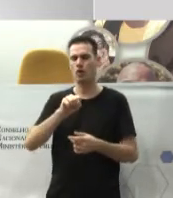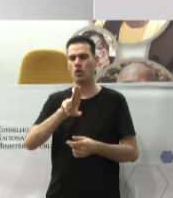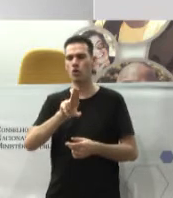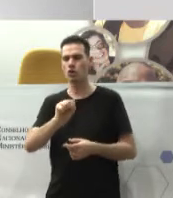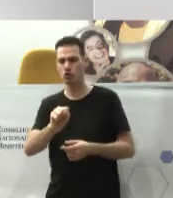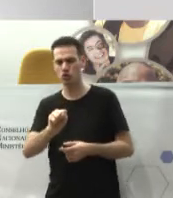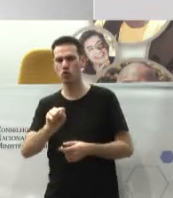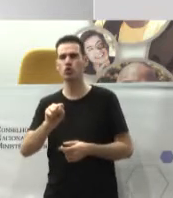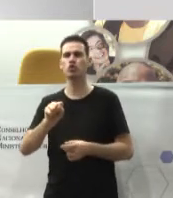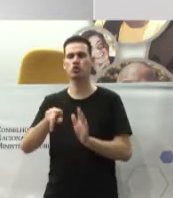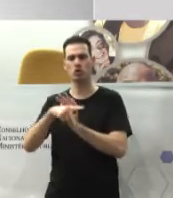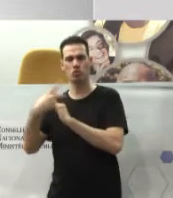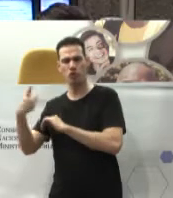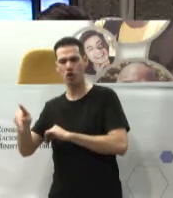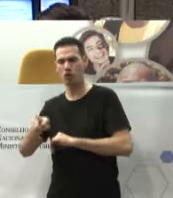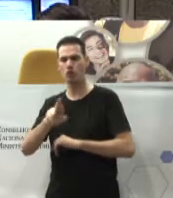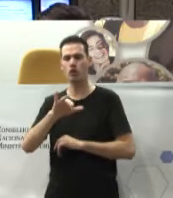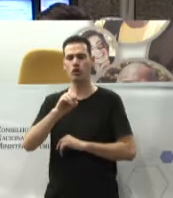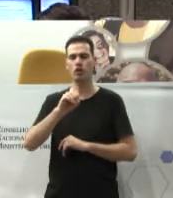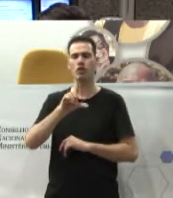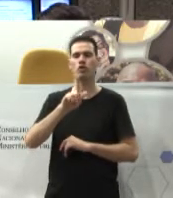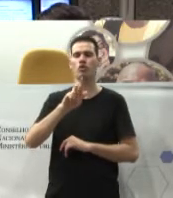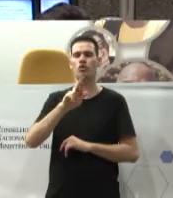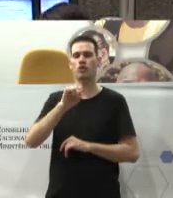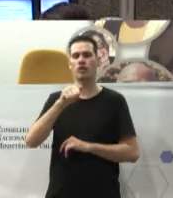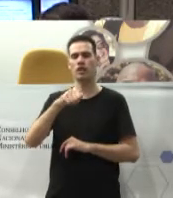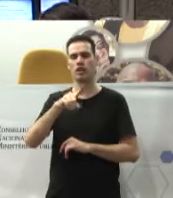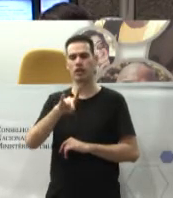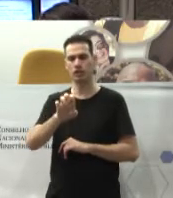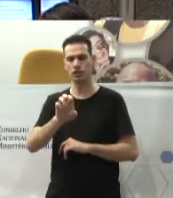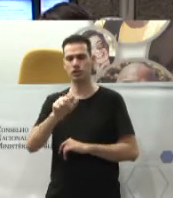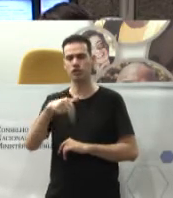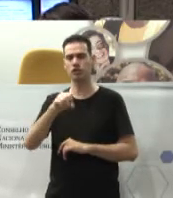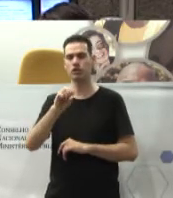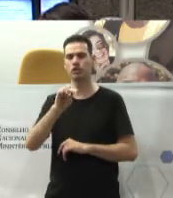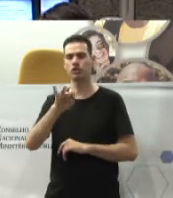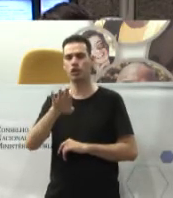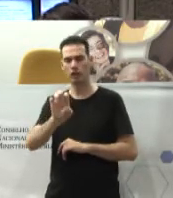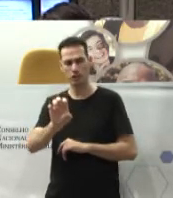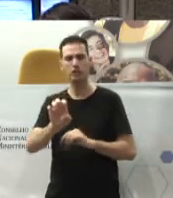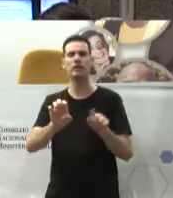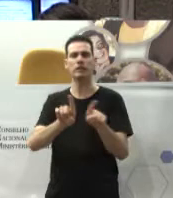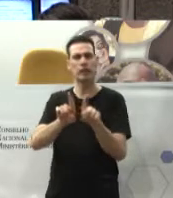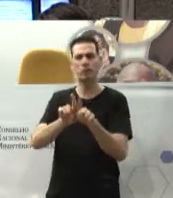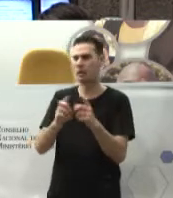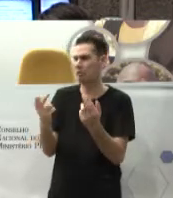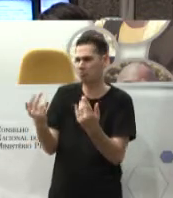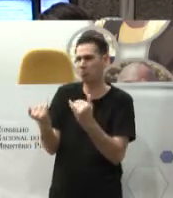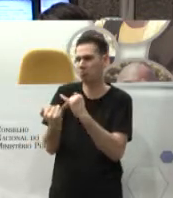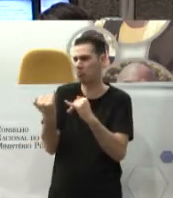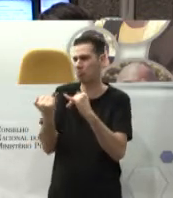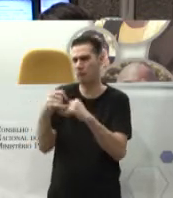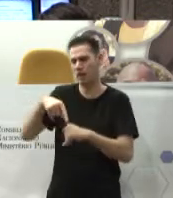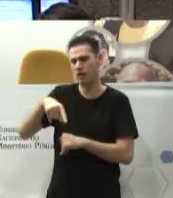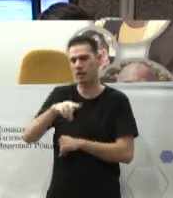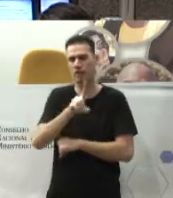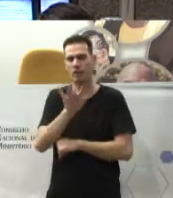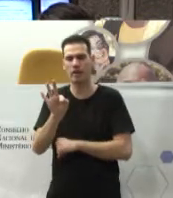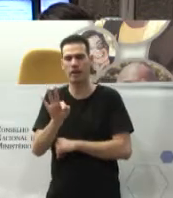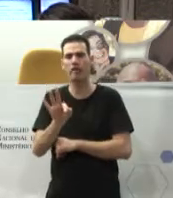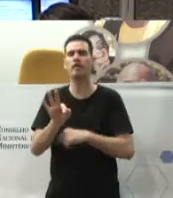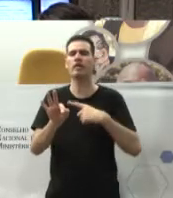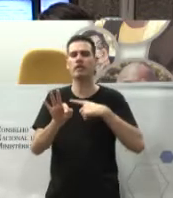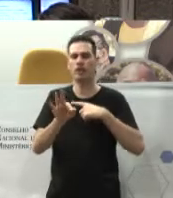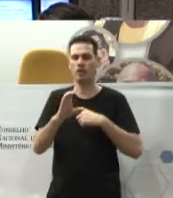da Procuradoria do Estado do Rio Grande do Norte, que é também uma Câmara de Conciliação. Aqui no DF existe